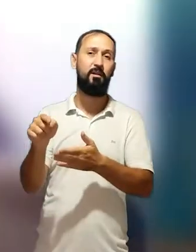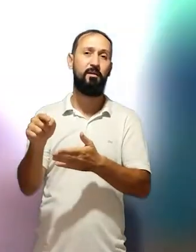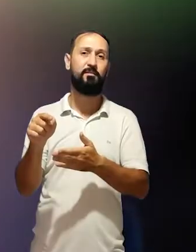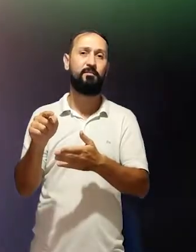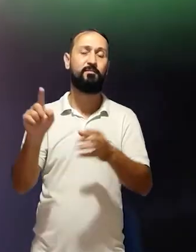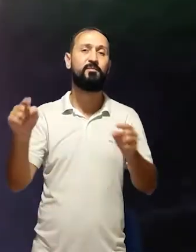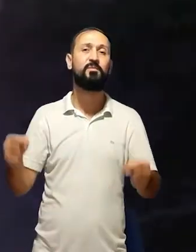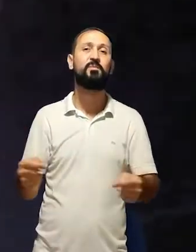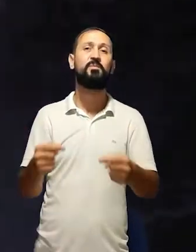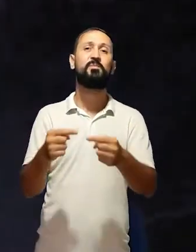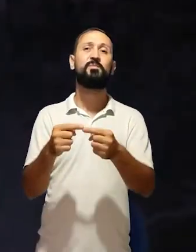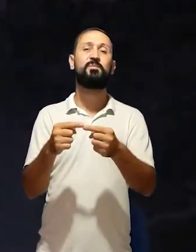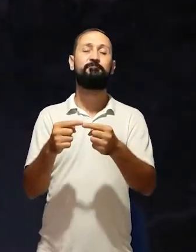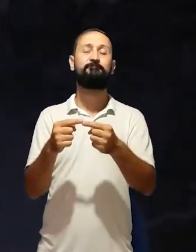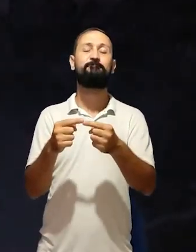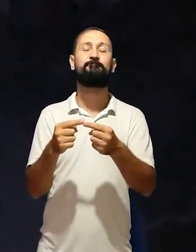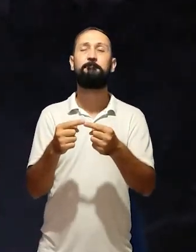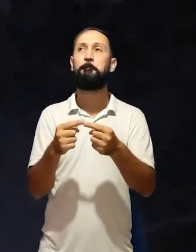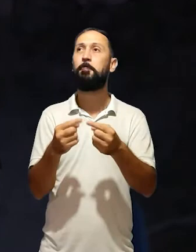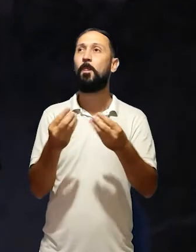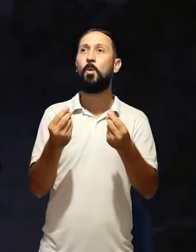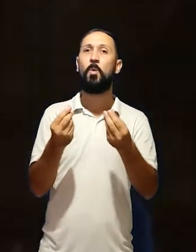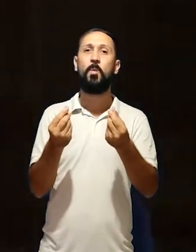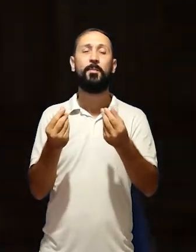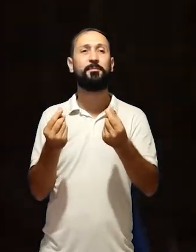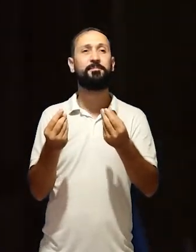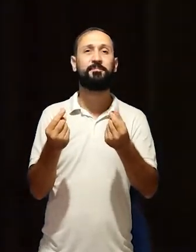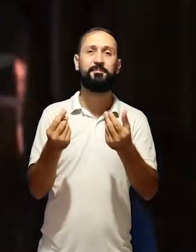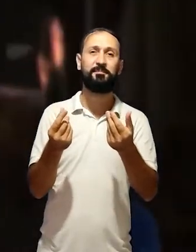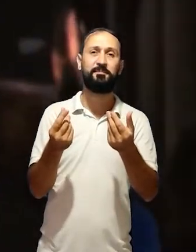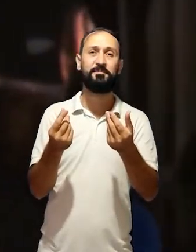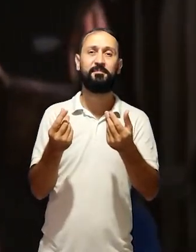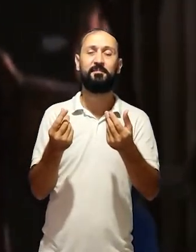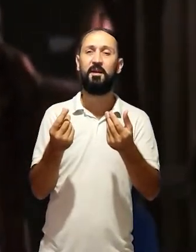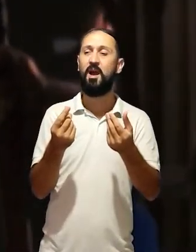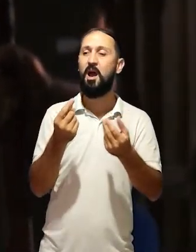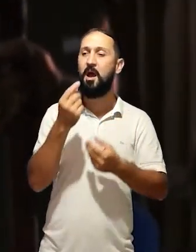do Drácula, como digamos assim,